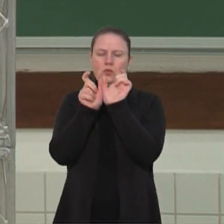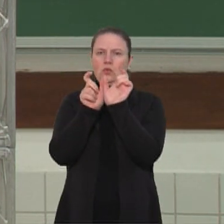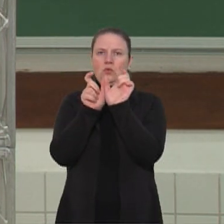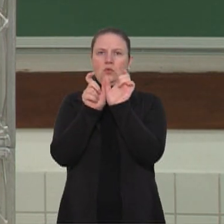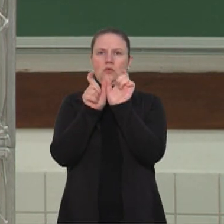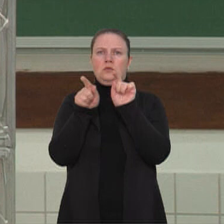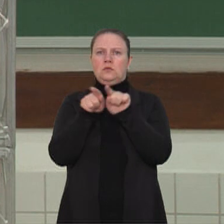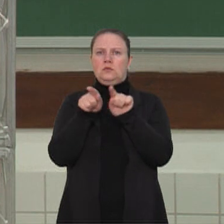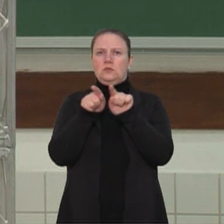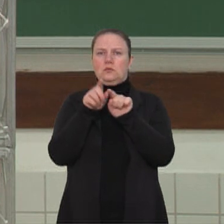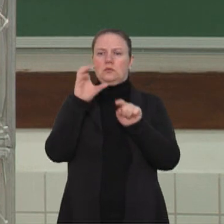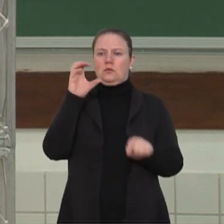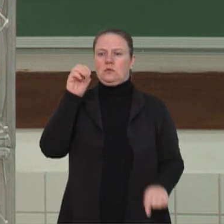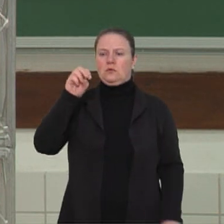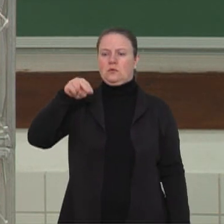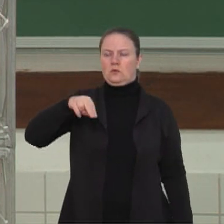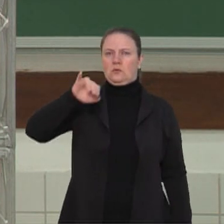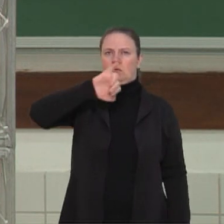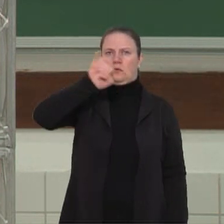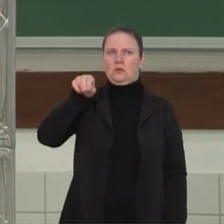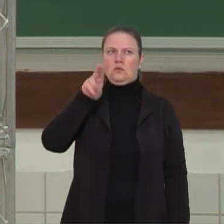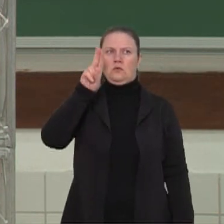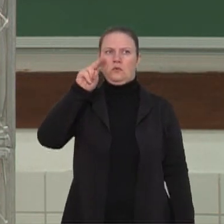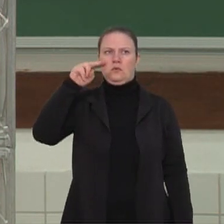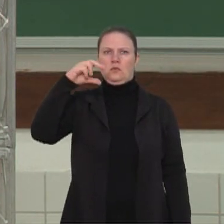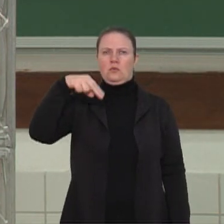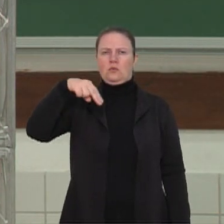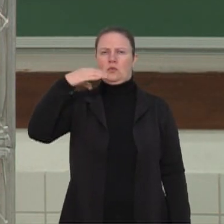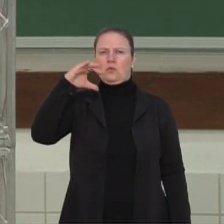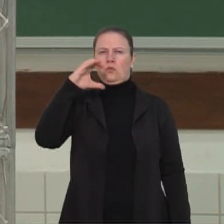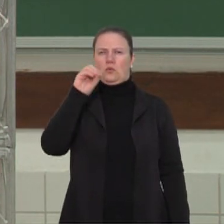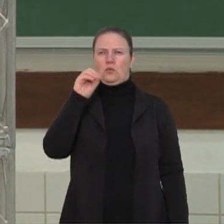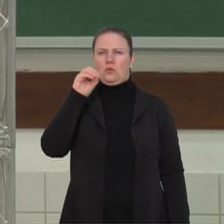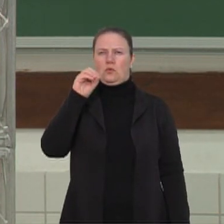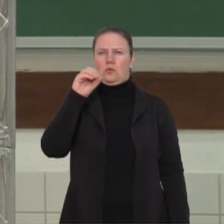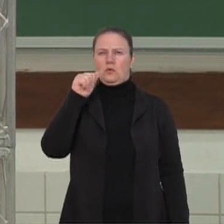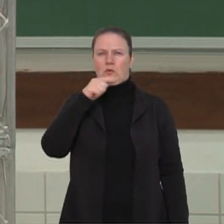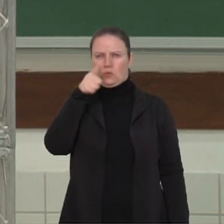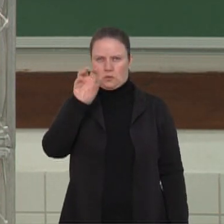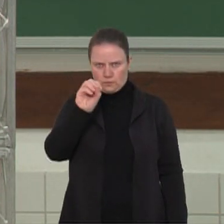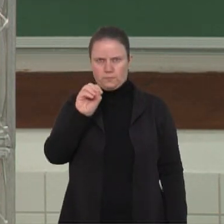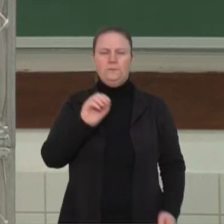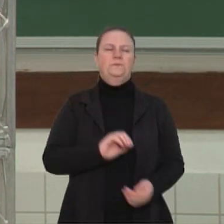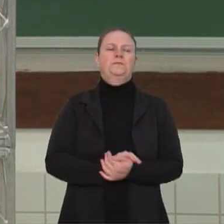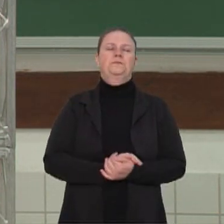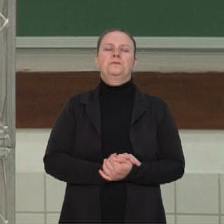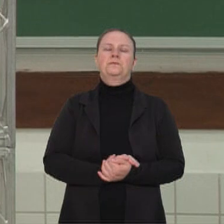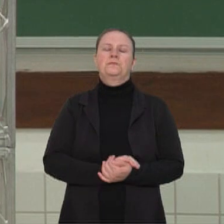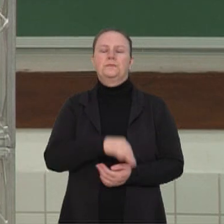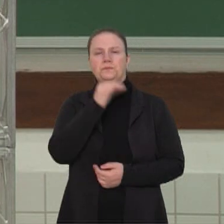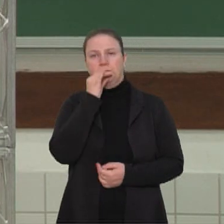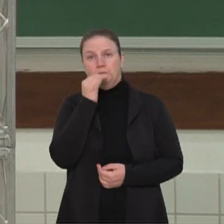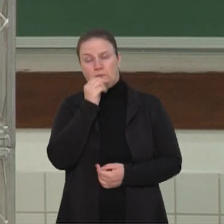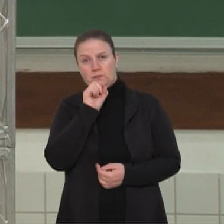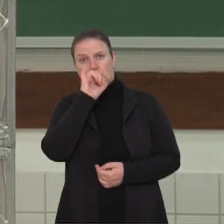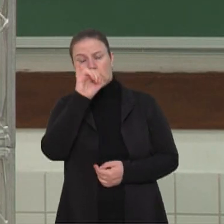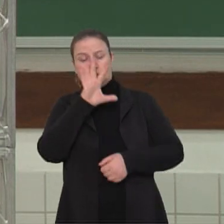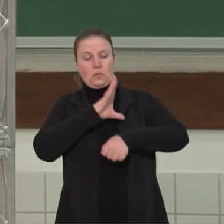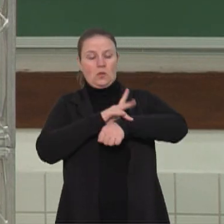da frase elas não têm um sentido. Querem um exemplo? Olha, se eu digo